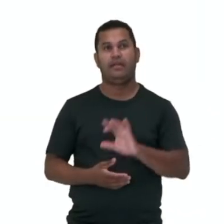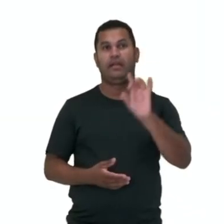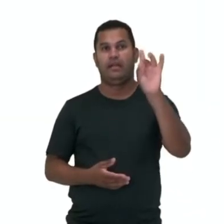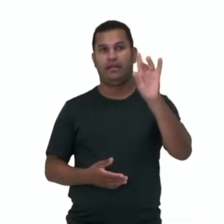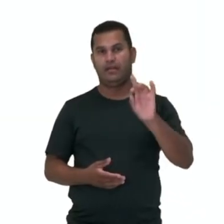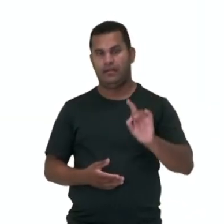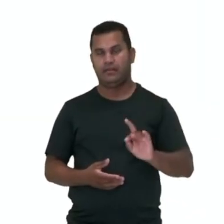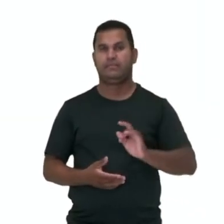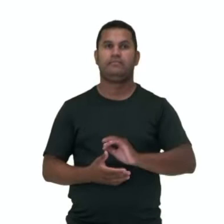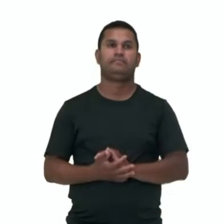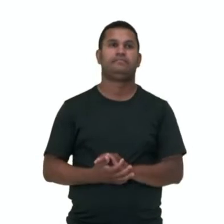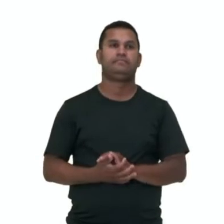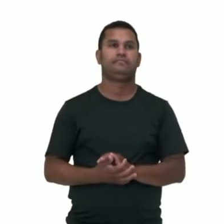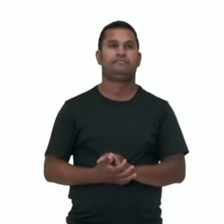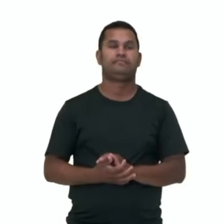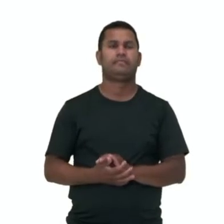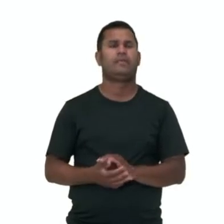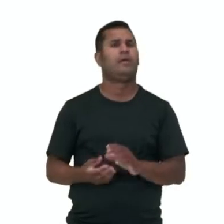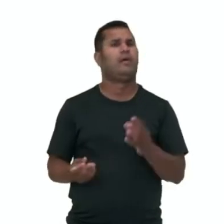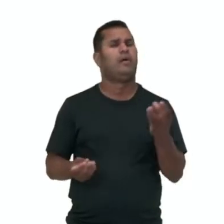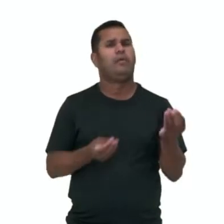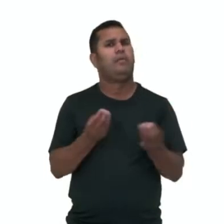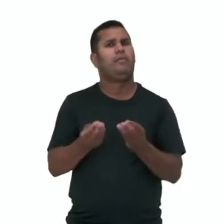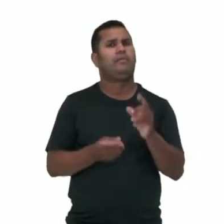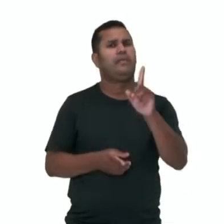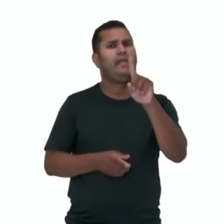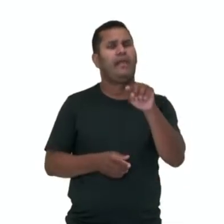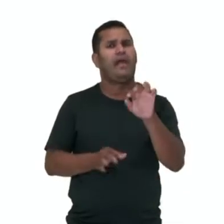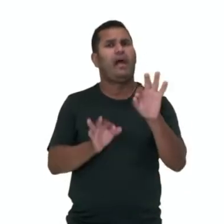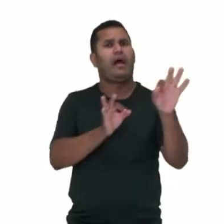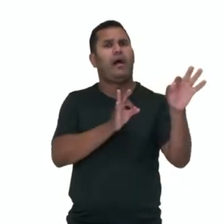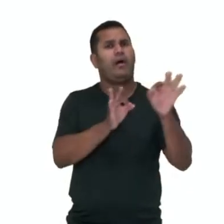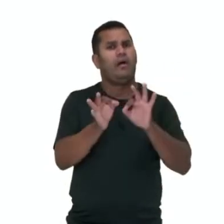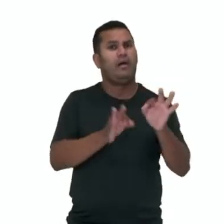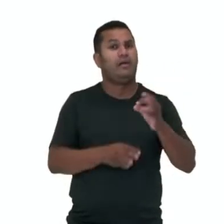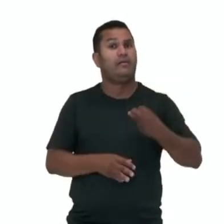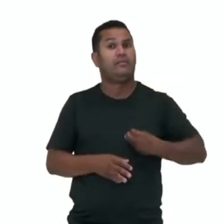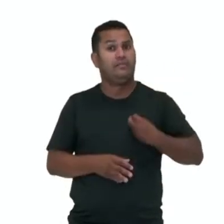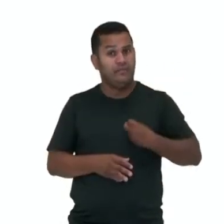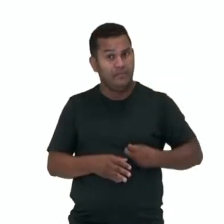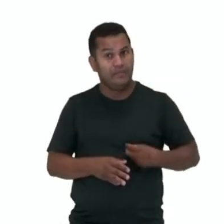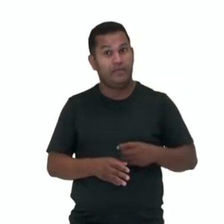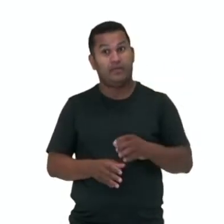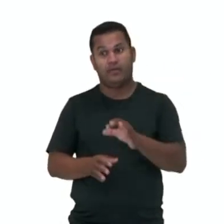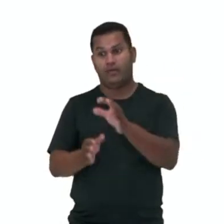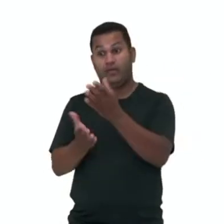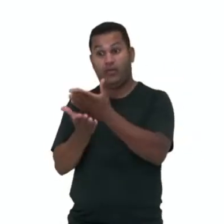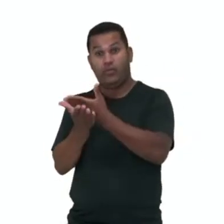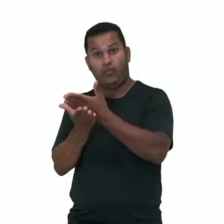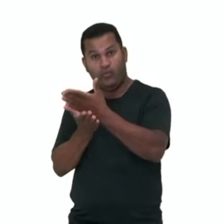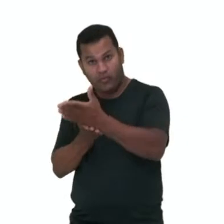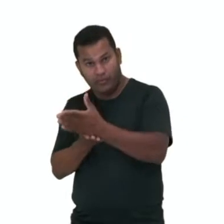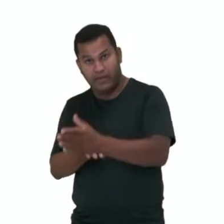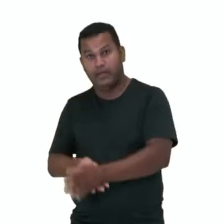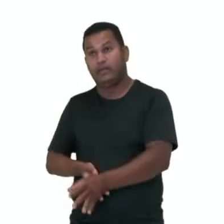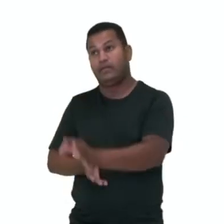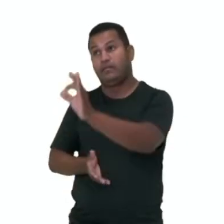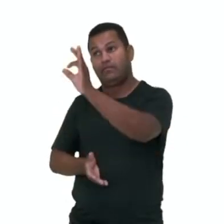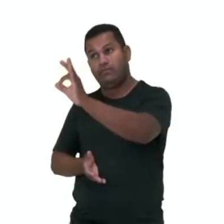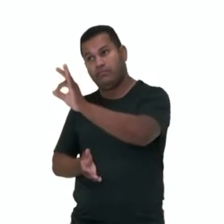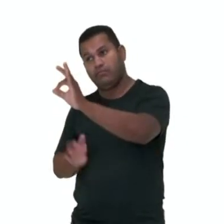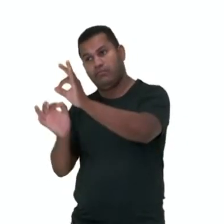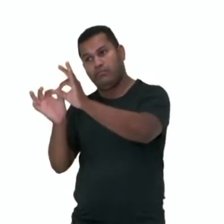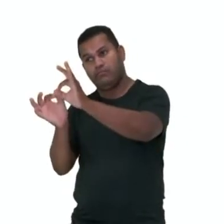vivo. Como que é a organização desses seres vivos? Como que a gente organiza para facilitar o nosso estudo?